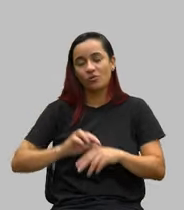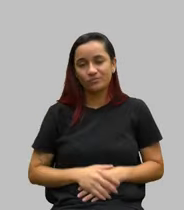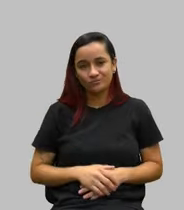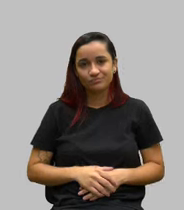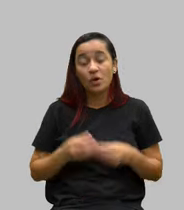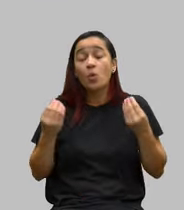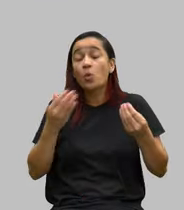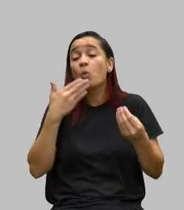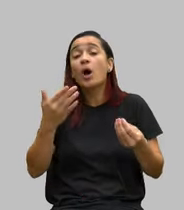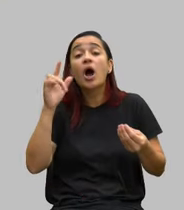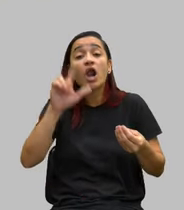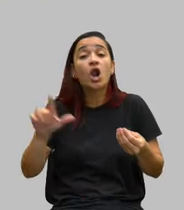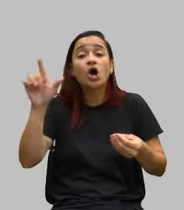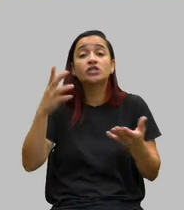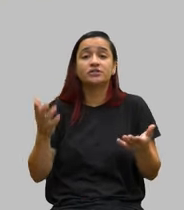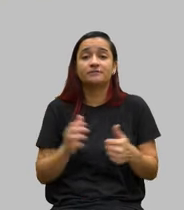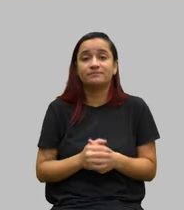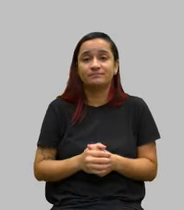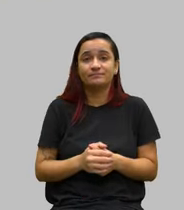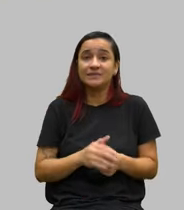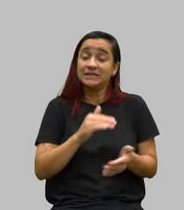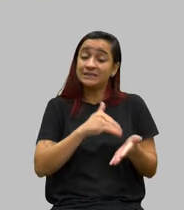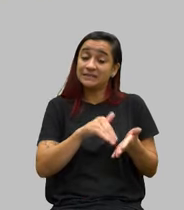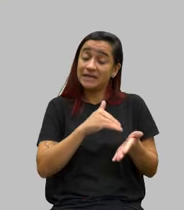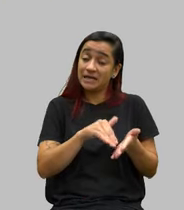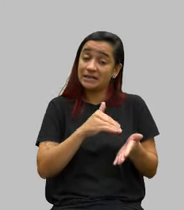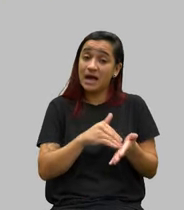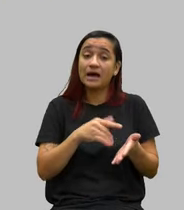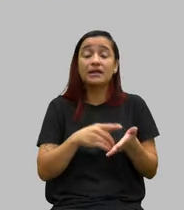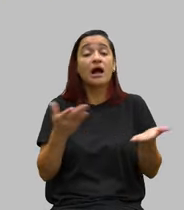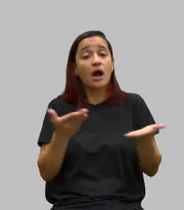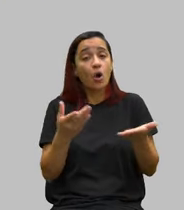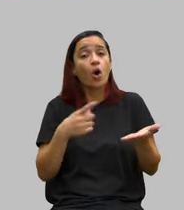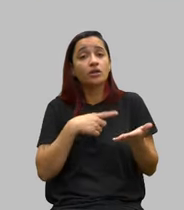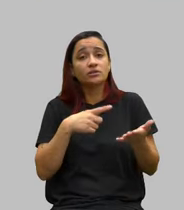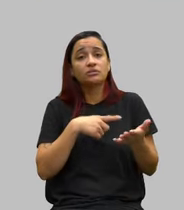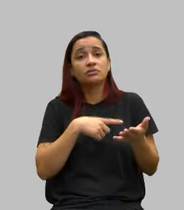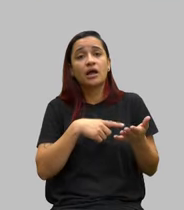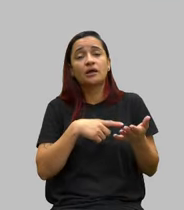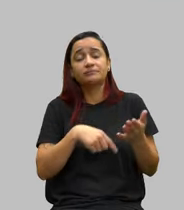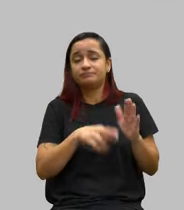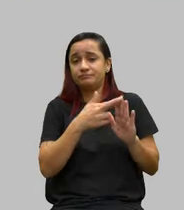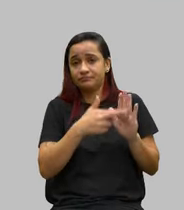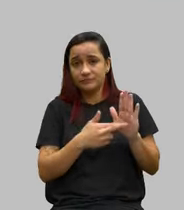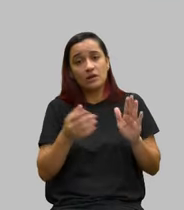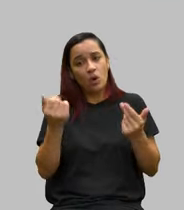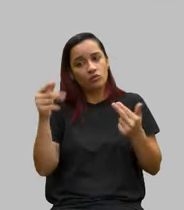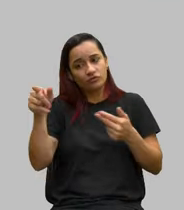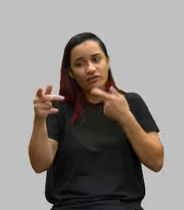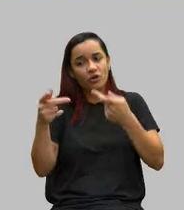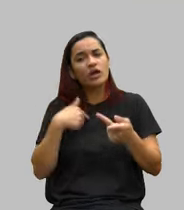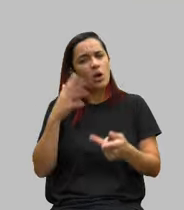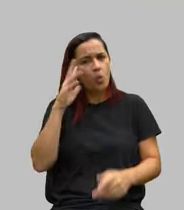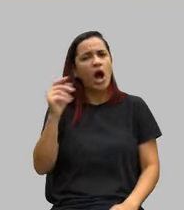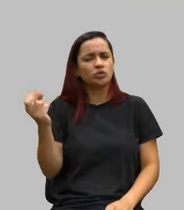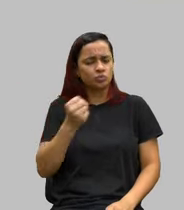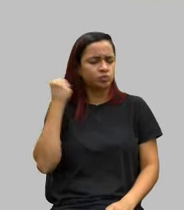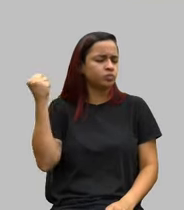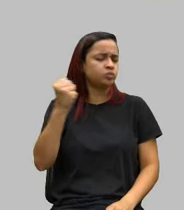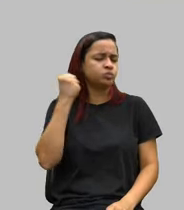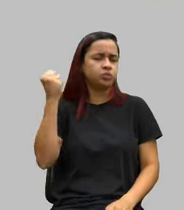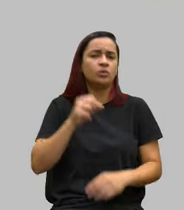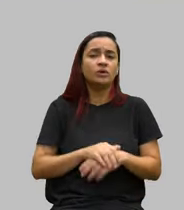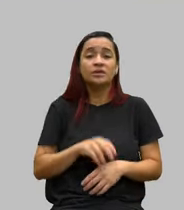a a a secretaria tá em tratativas com o tribunal inclusive com relação a o senhor tocou na monitoração que eu acho gravíssimo isso se um policial